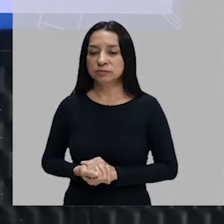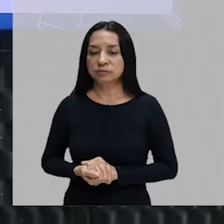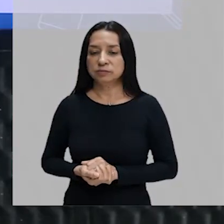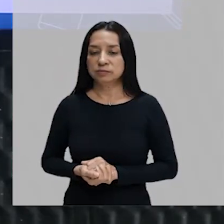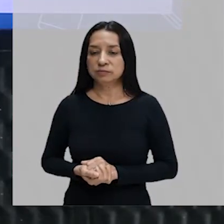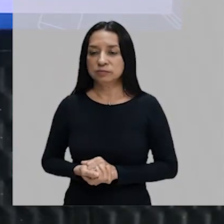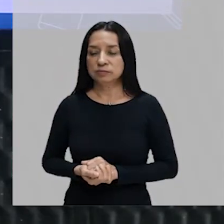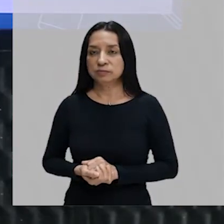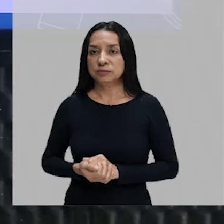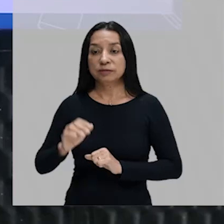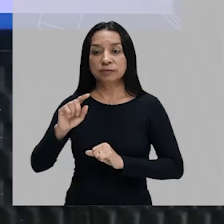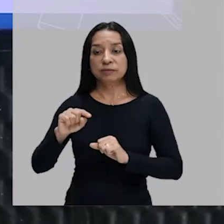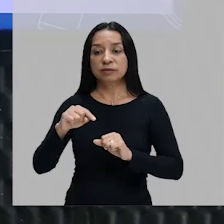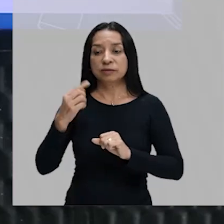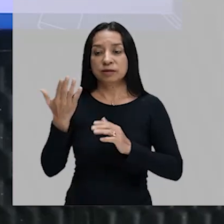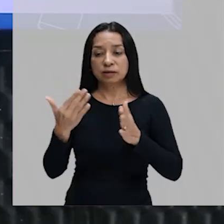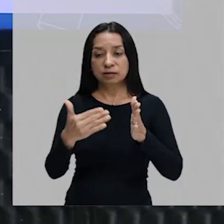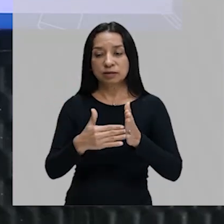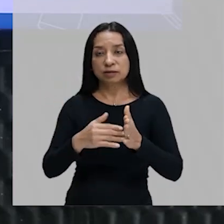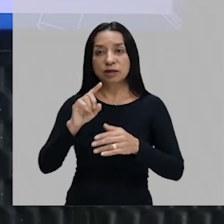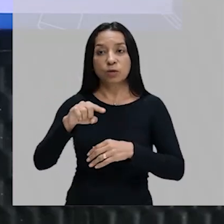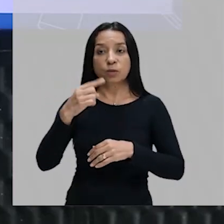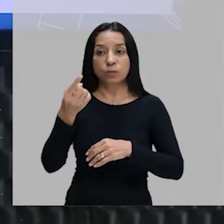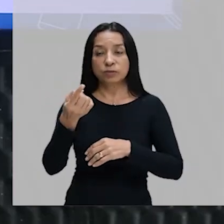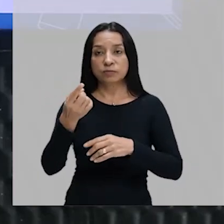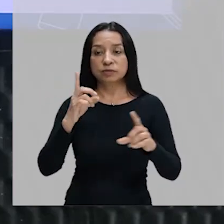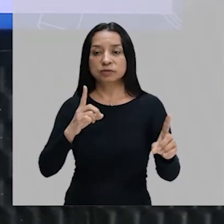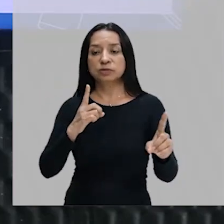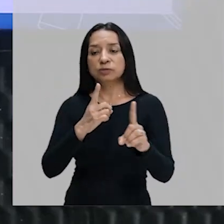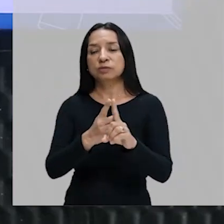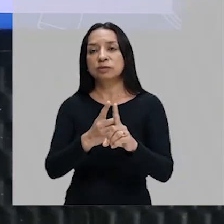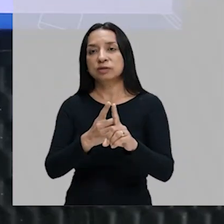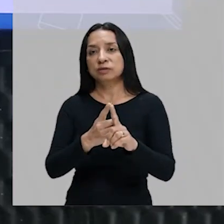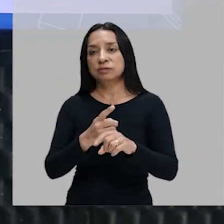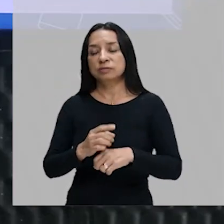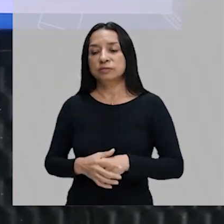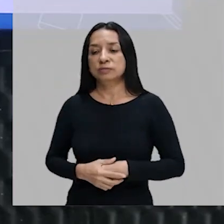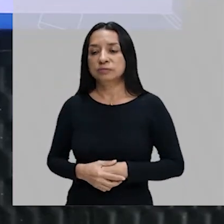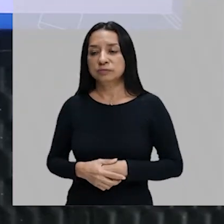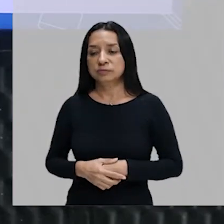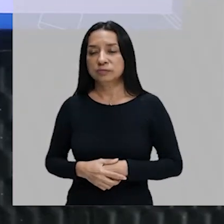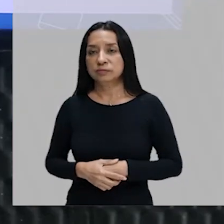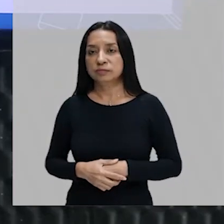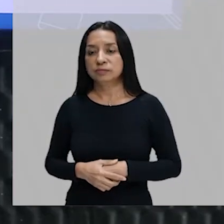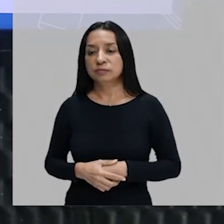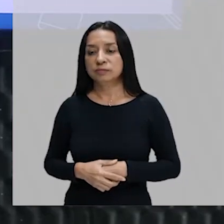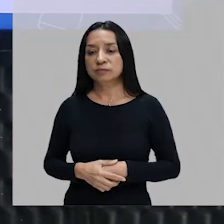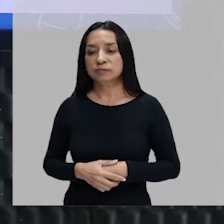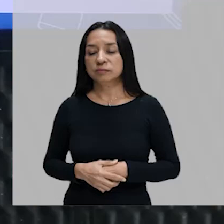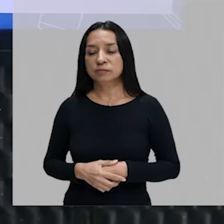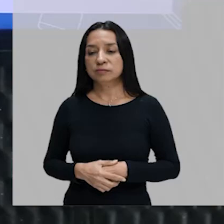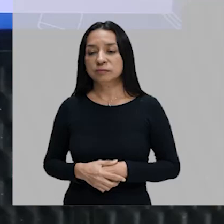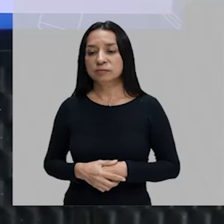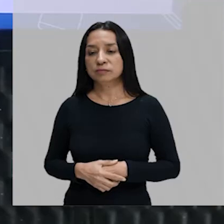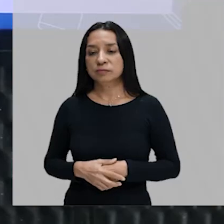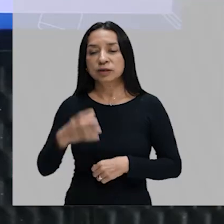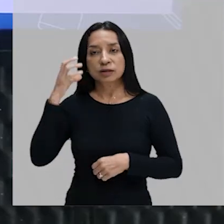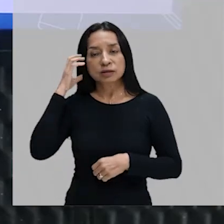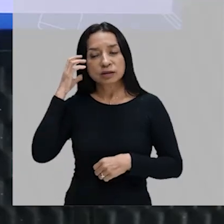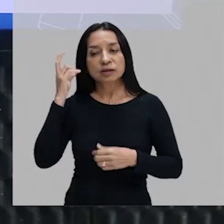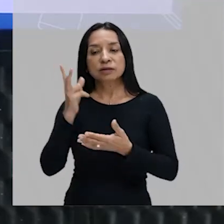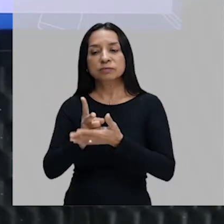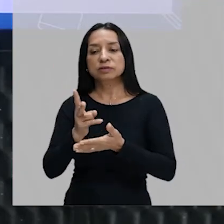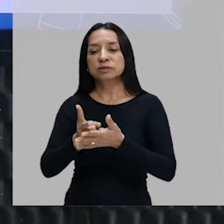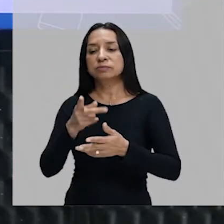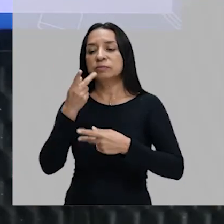vista, até a próxima vez que a gente se encontrar. Eu costumo me despedir assim também. Na rádio eu sempre digo hasta